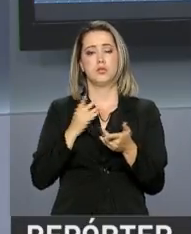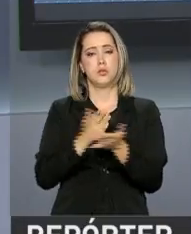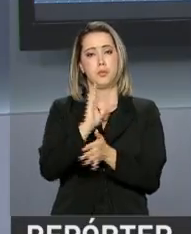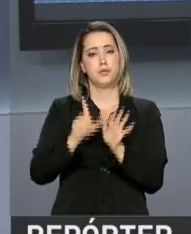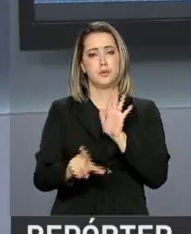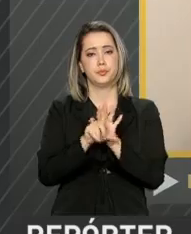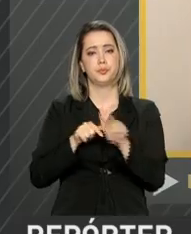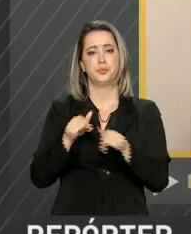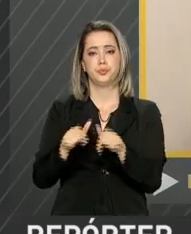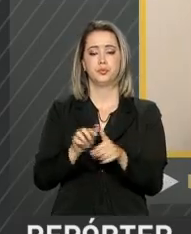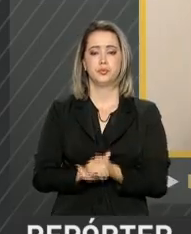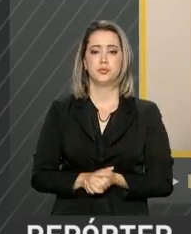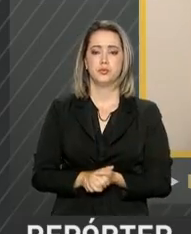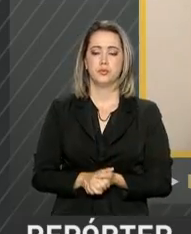trabalhista.